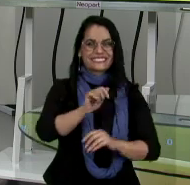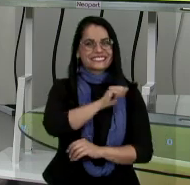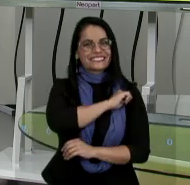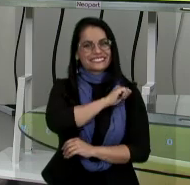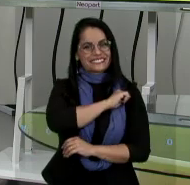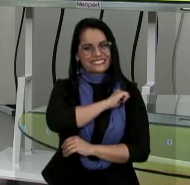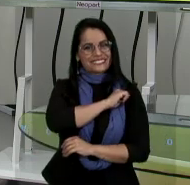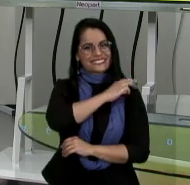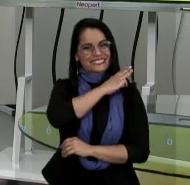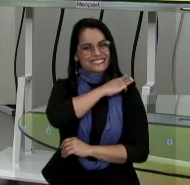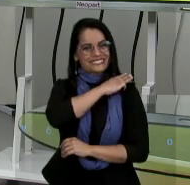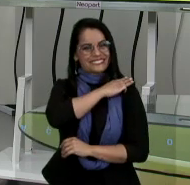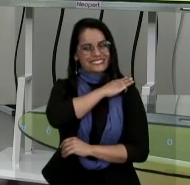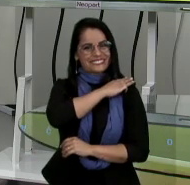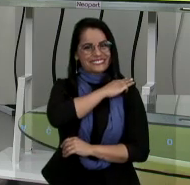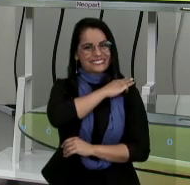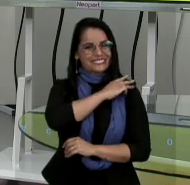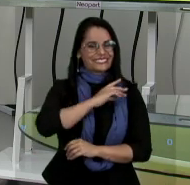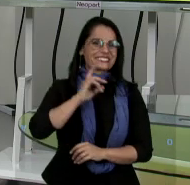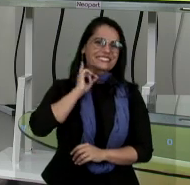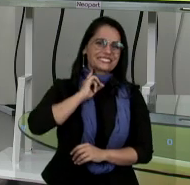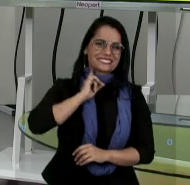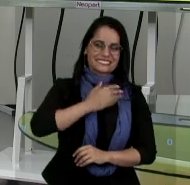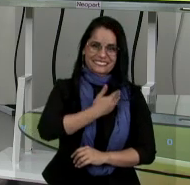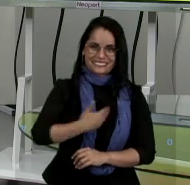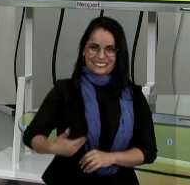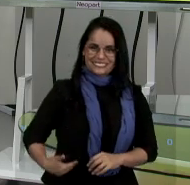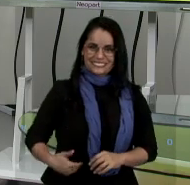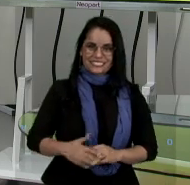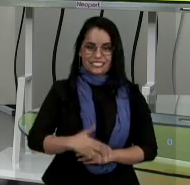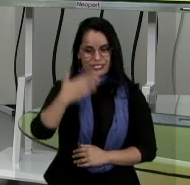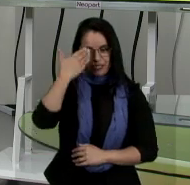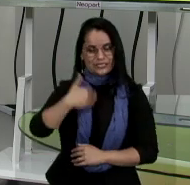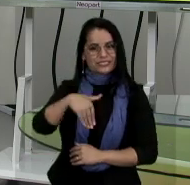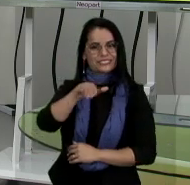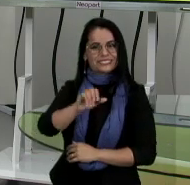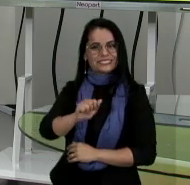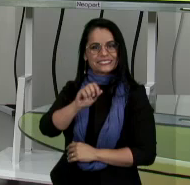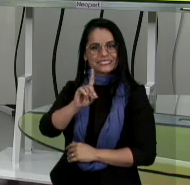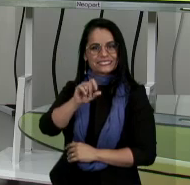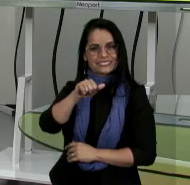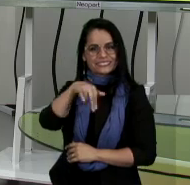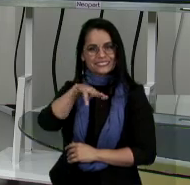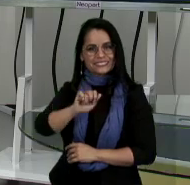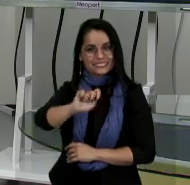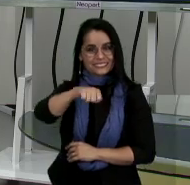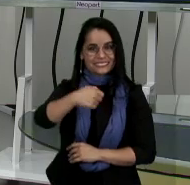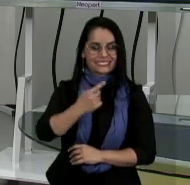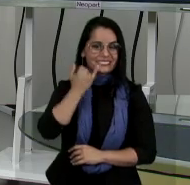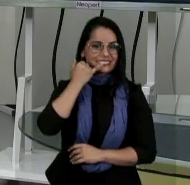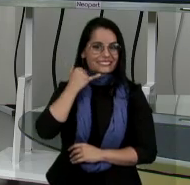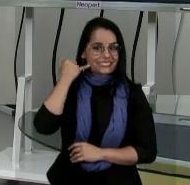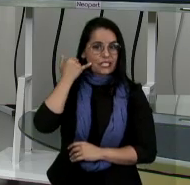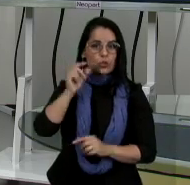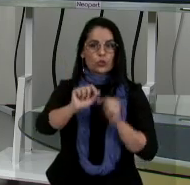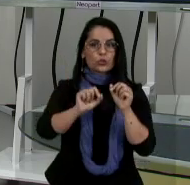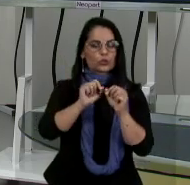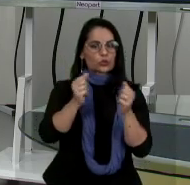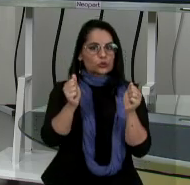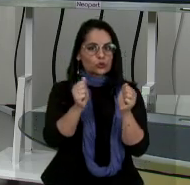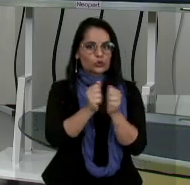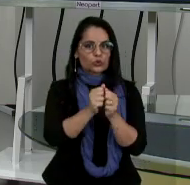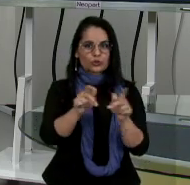alunos do ensino médio da Rede Estadual de Minas Gerais. Eu sou Adelina Azevedo e estou aqui hoje com